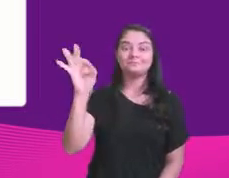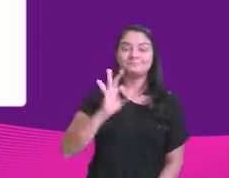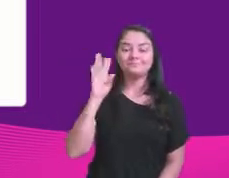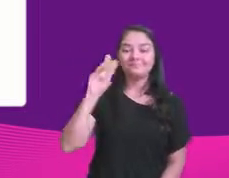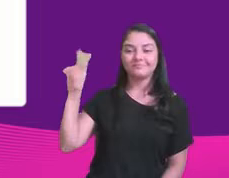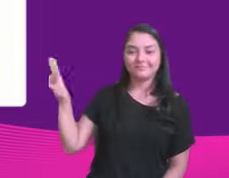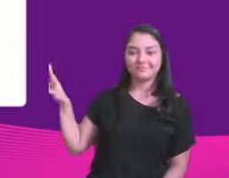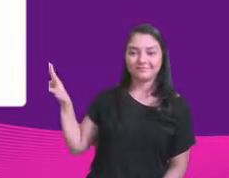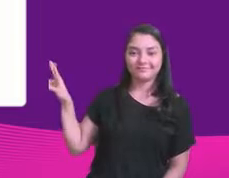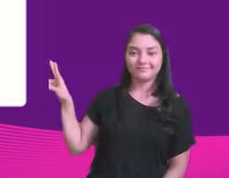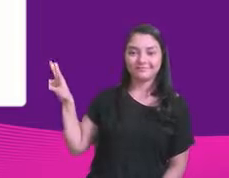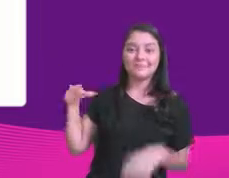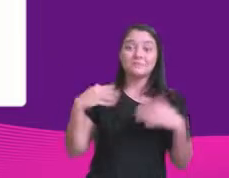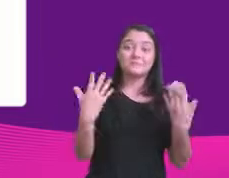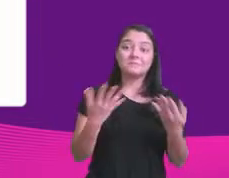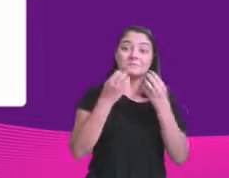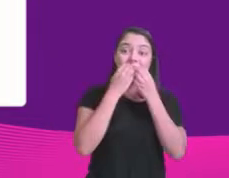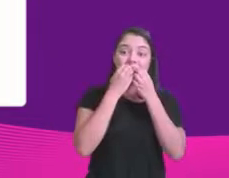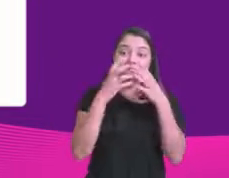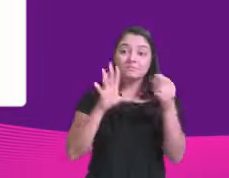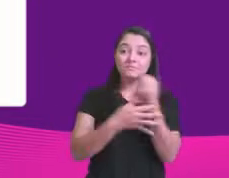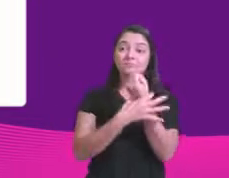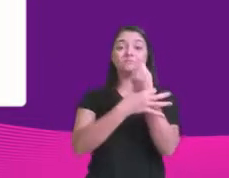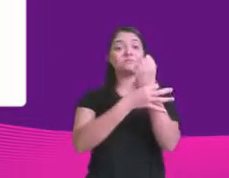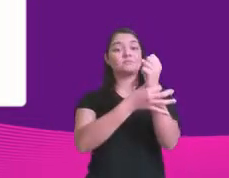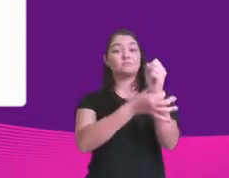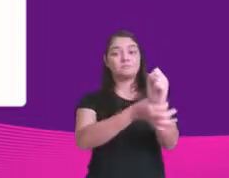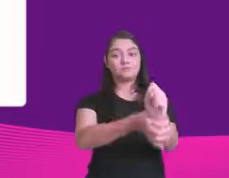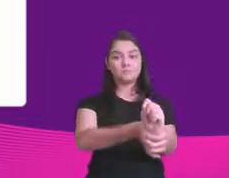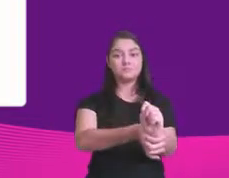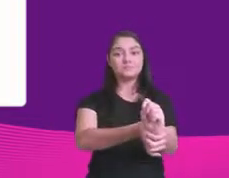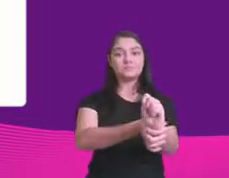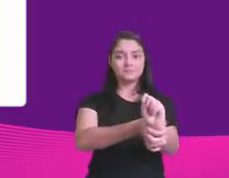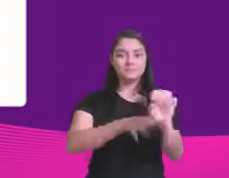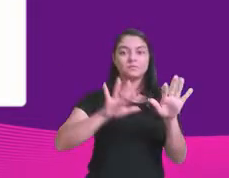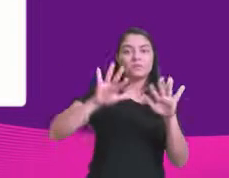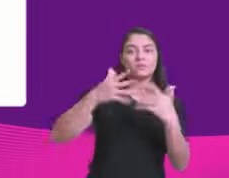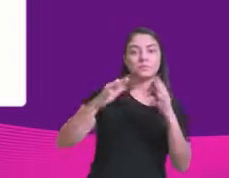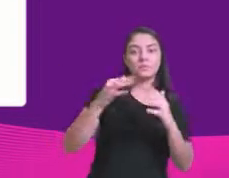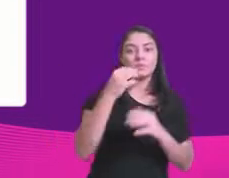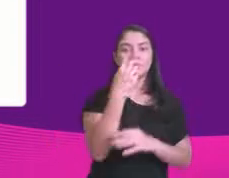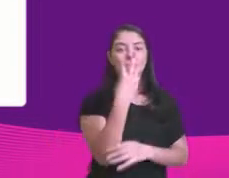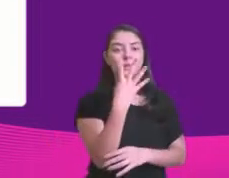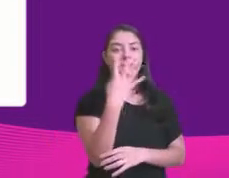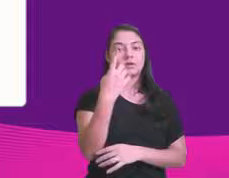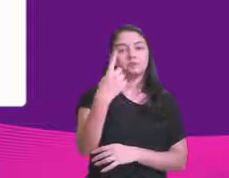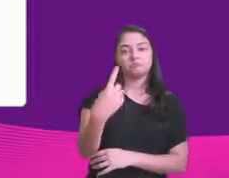uma segurança a máquina, a hipertermoquimioterapia, normalmente entre 41 e 43 graus.